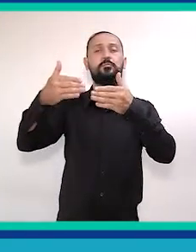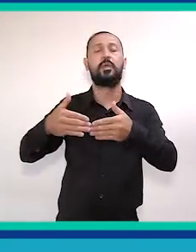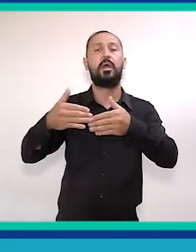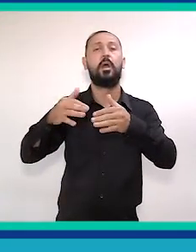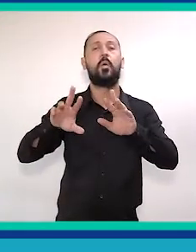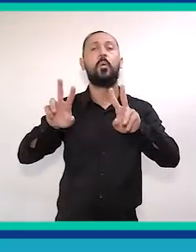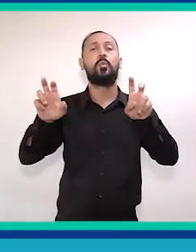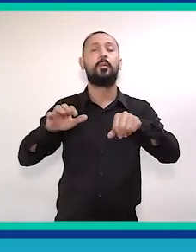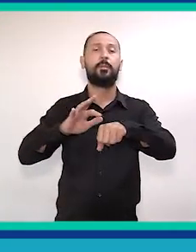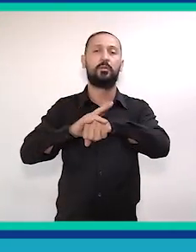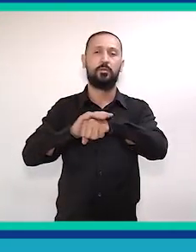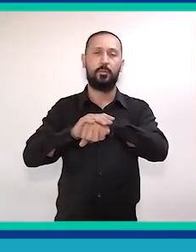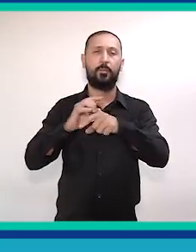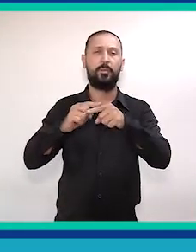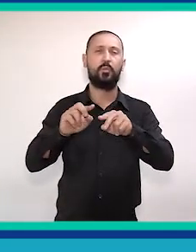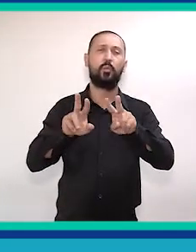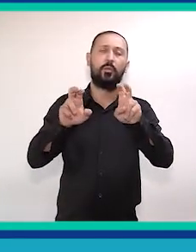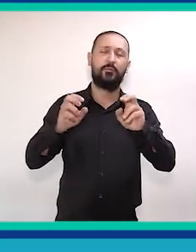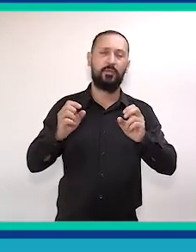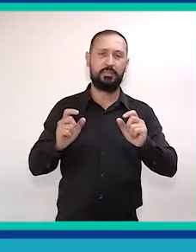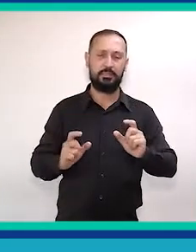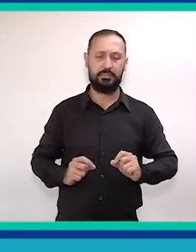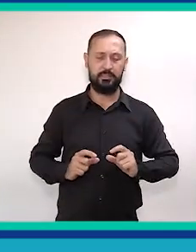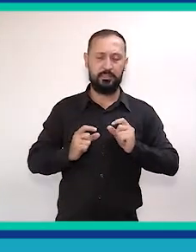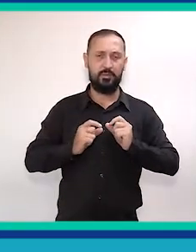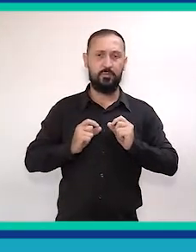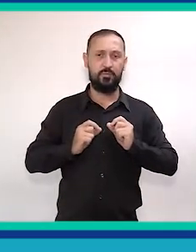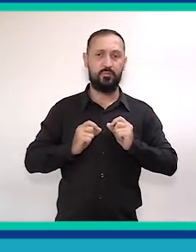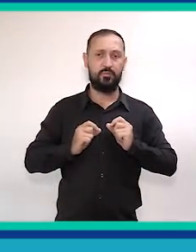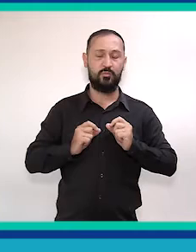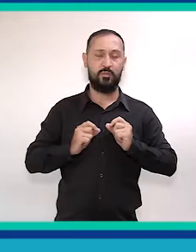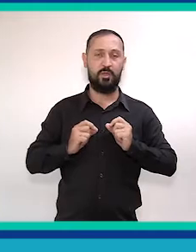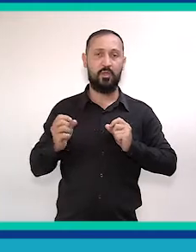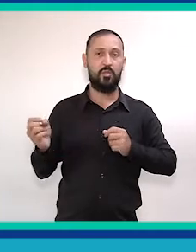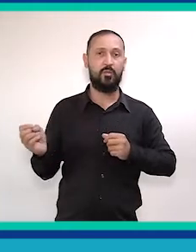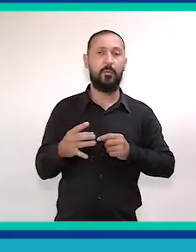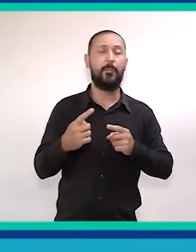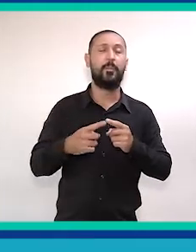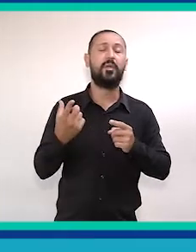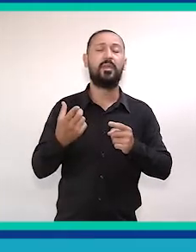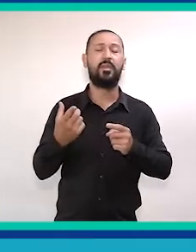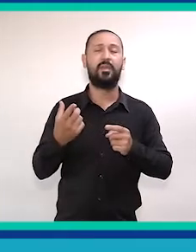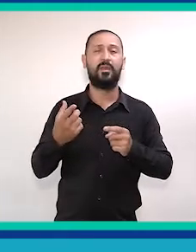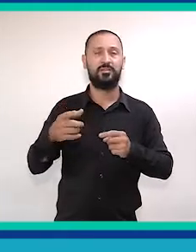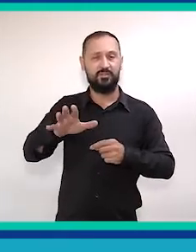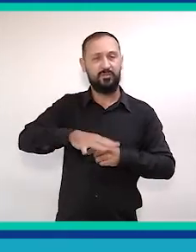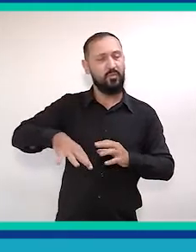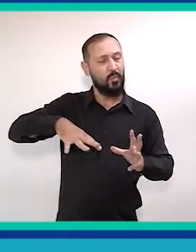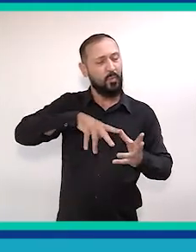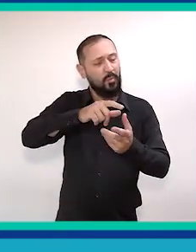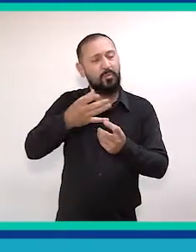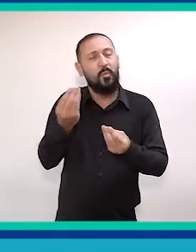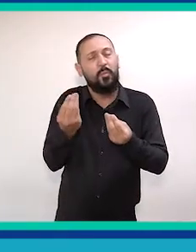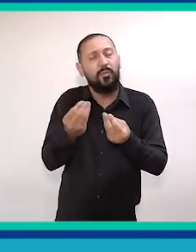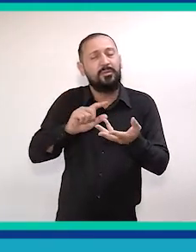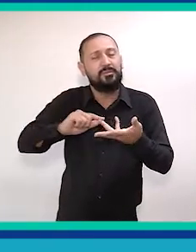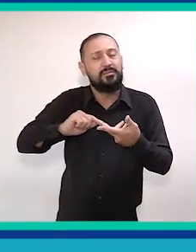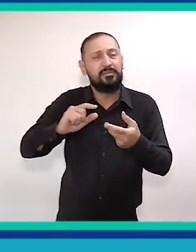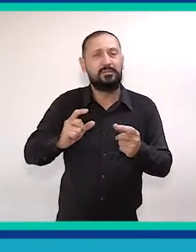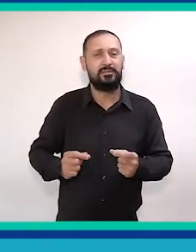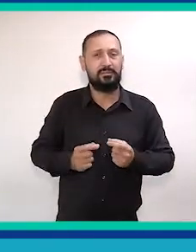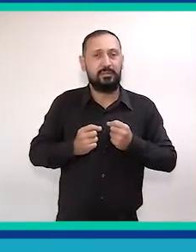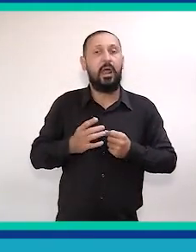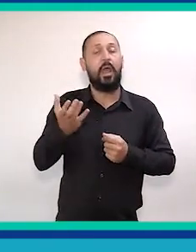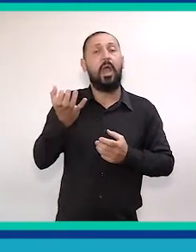falar diretamente da doença, até porque o câncer, quando a gente fala alguma novidade sobre o câncer, talvez pela incidência da doença em todo mundo, as